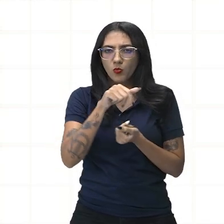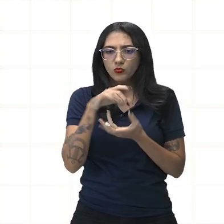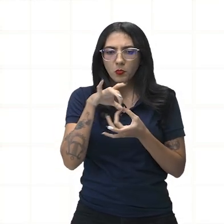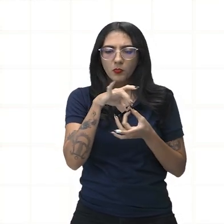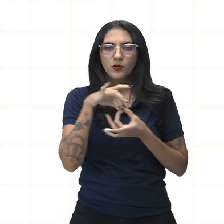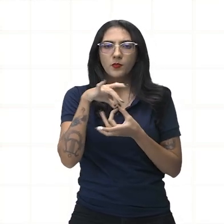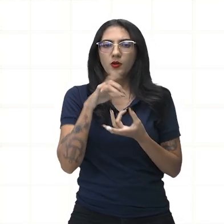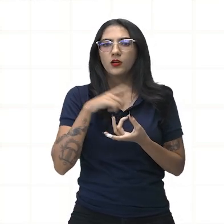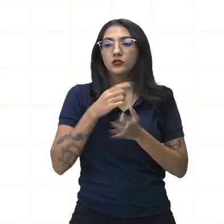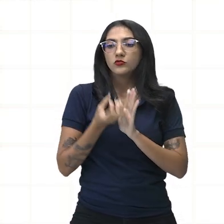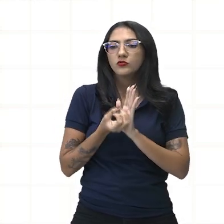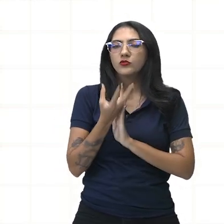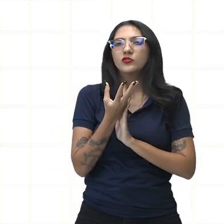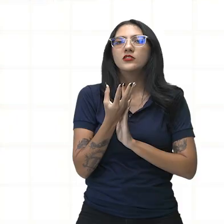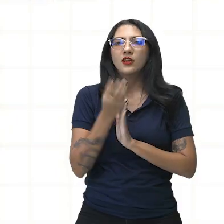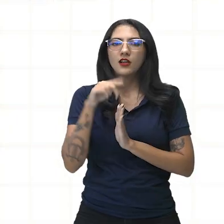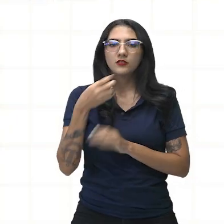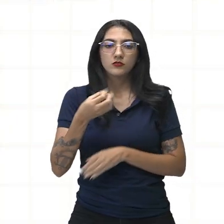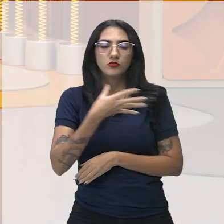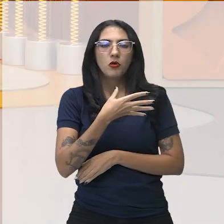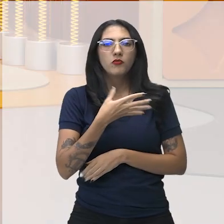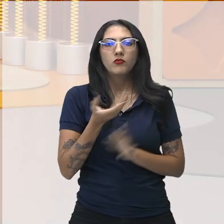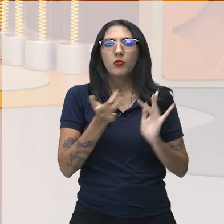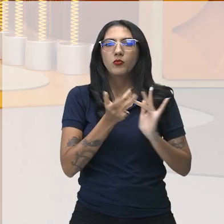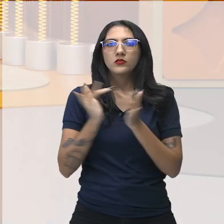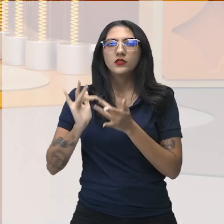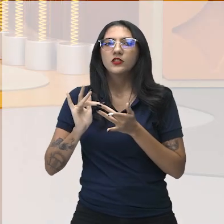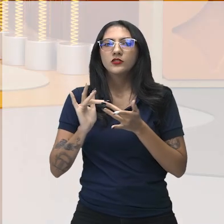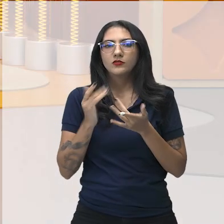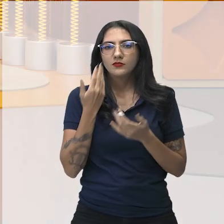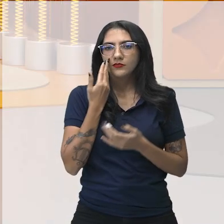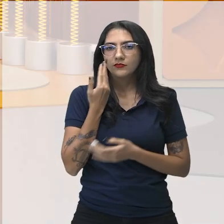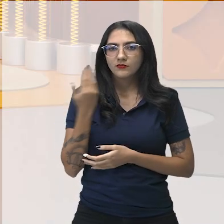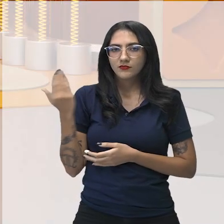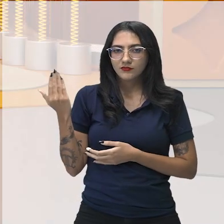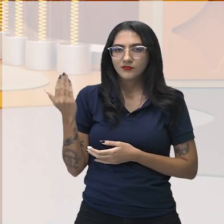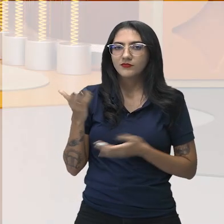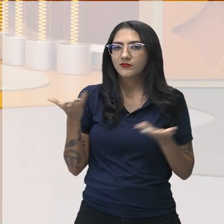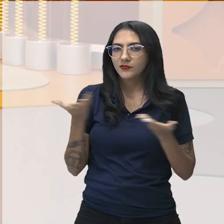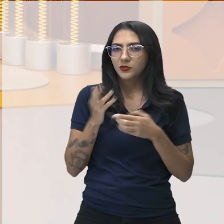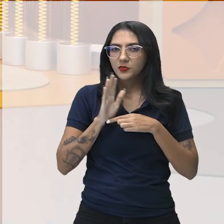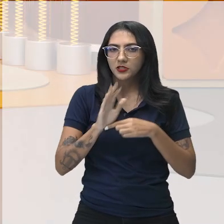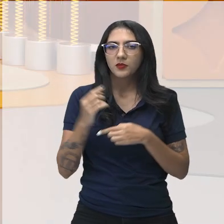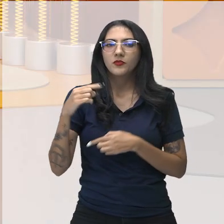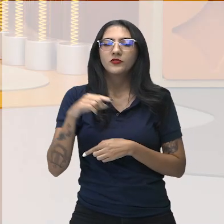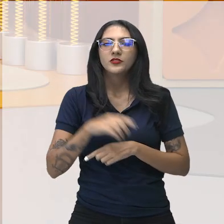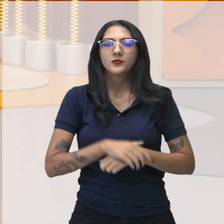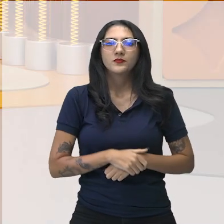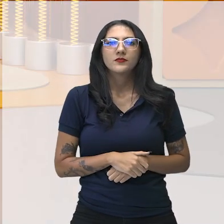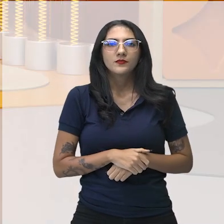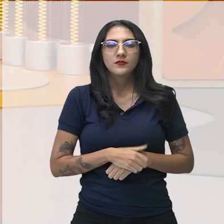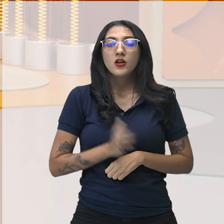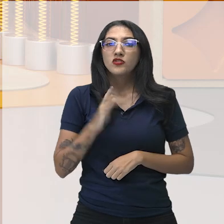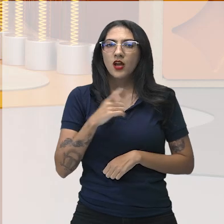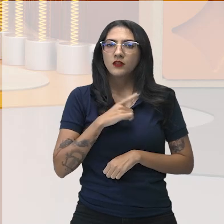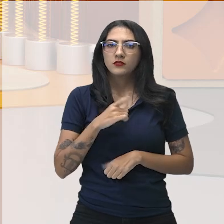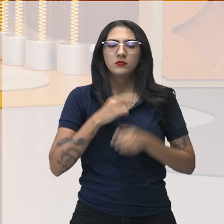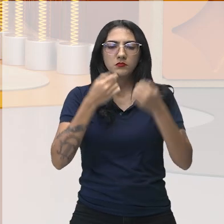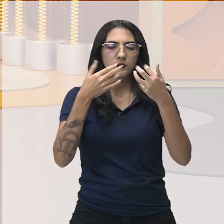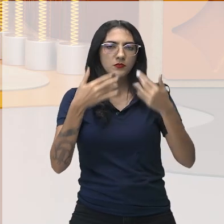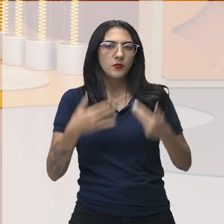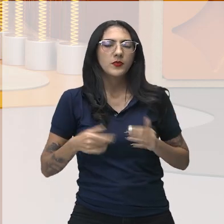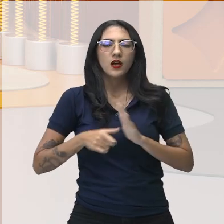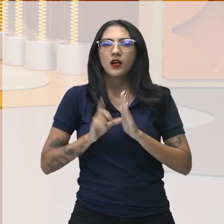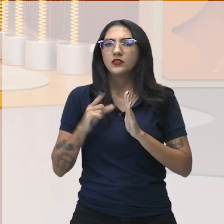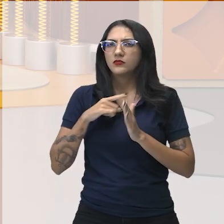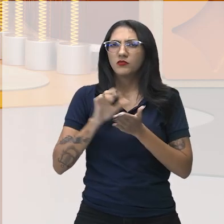surgem essas transnacionais, né? Isso que estão aqui apresentadas para vocês, né? Já falei para vocês que essas transnacionais